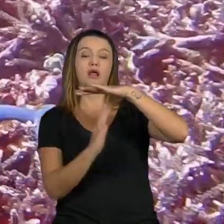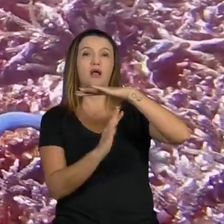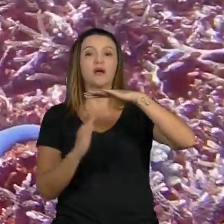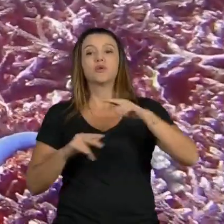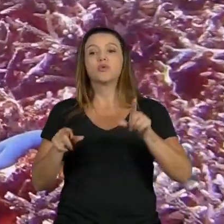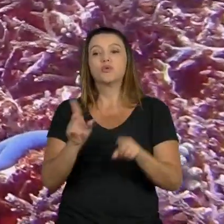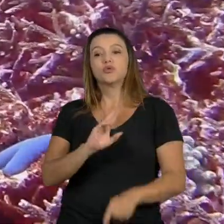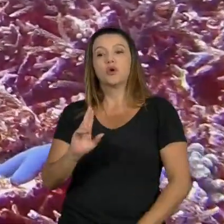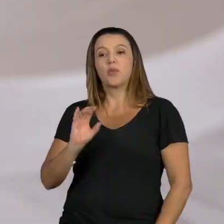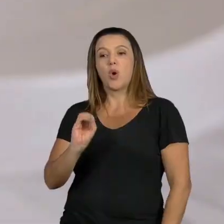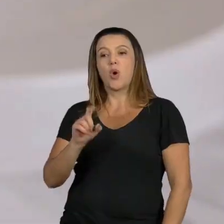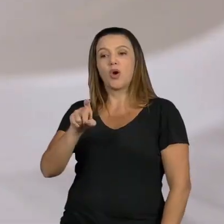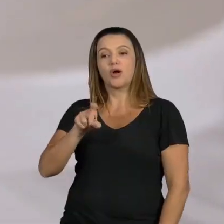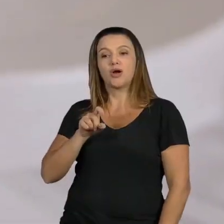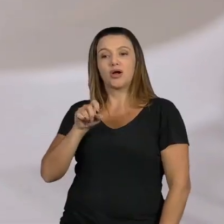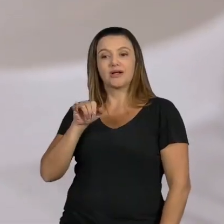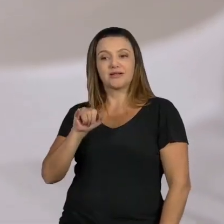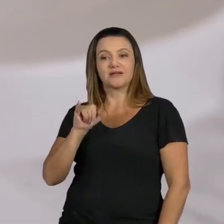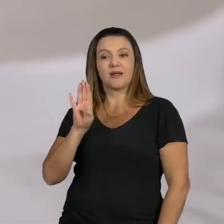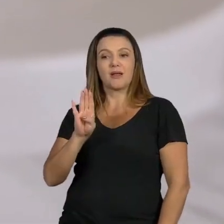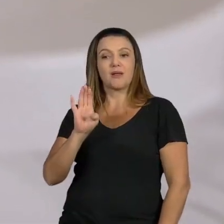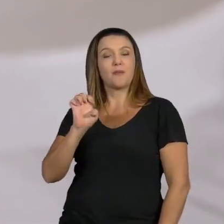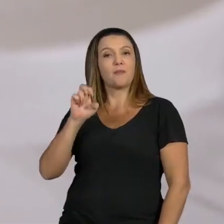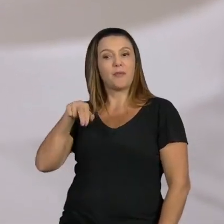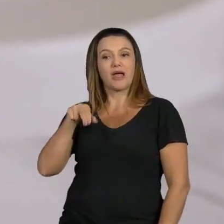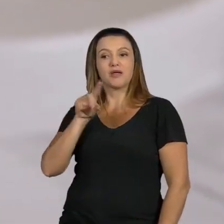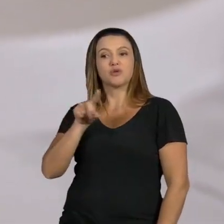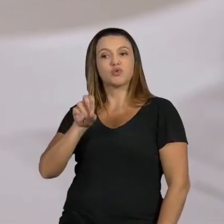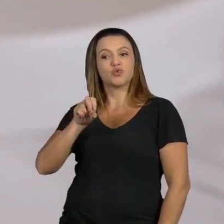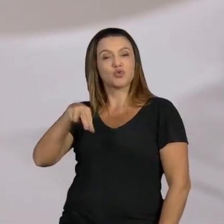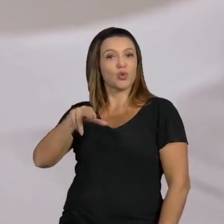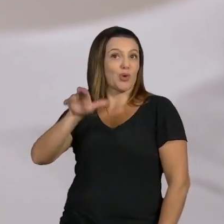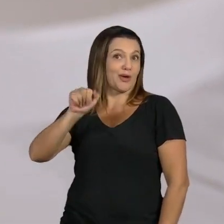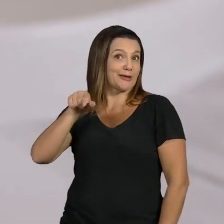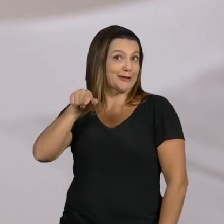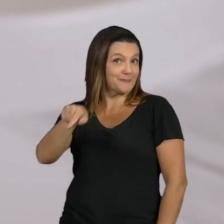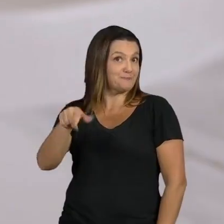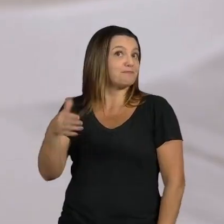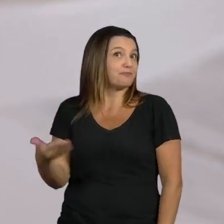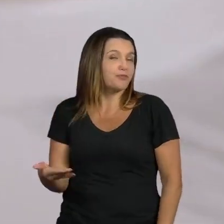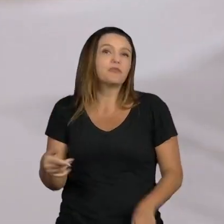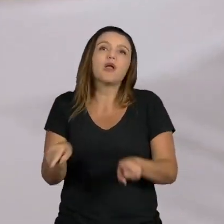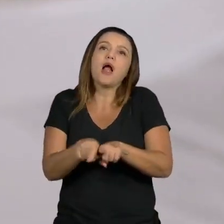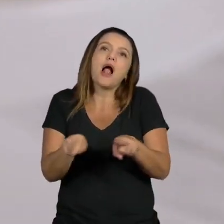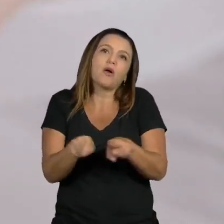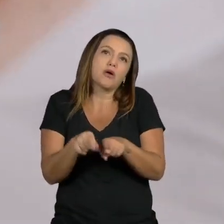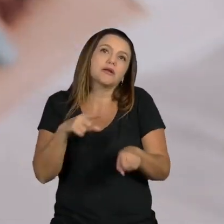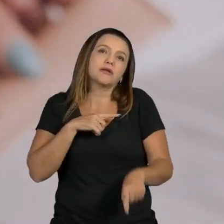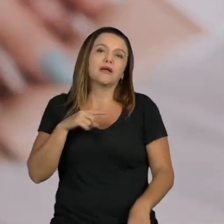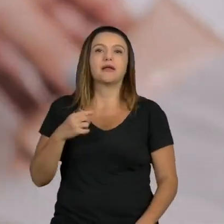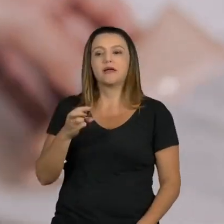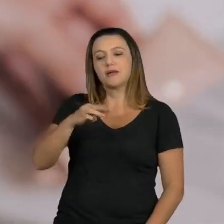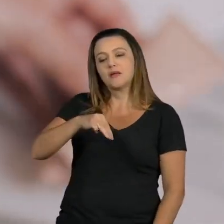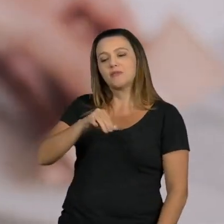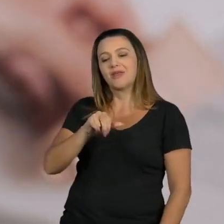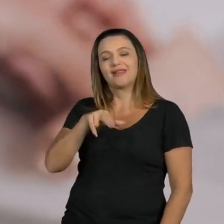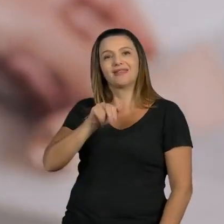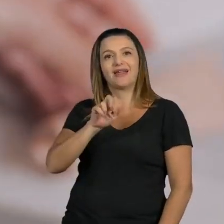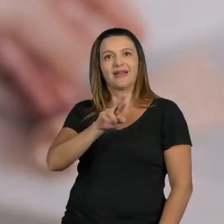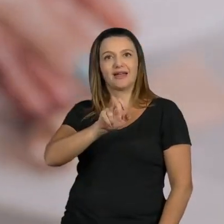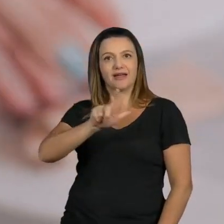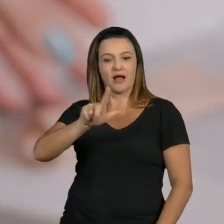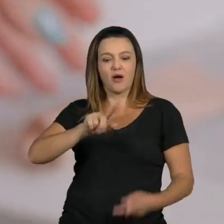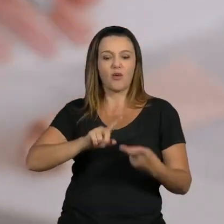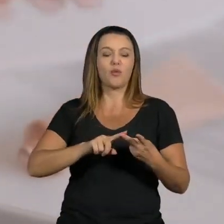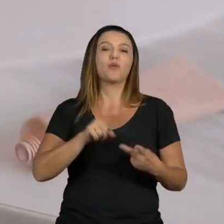conhecida como benzofenona. Hoje, as alternativas consideradas mais seguras são os filtros minerais, como óxido de zinco e dióxido